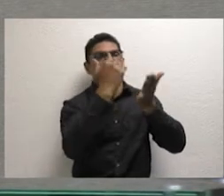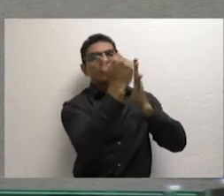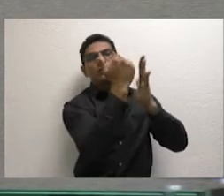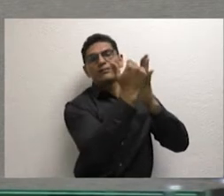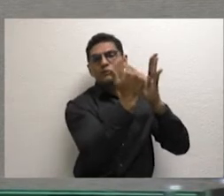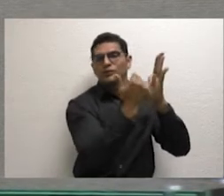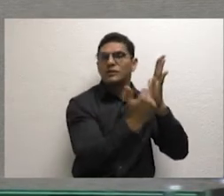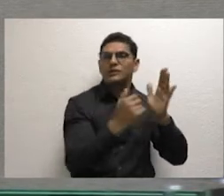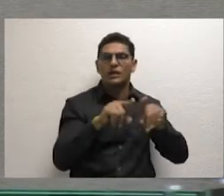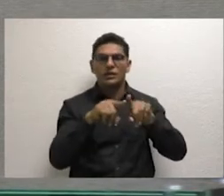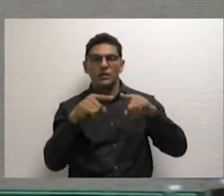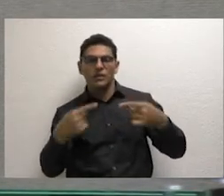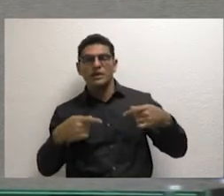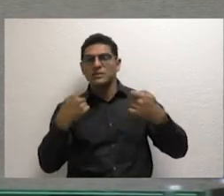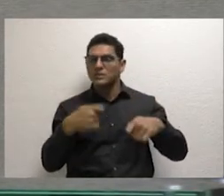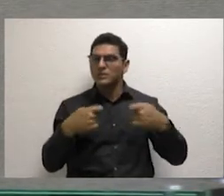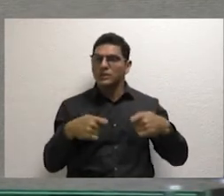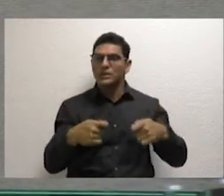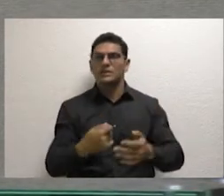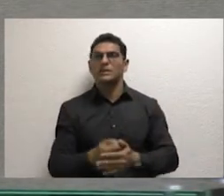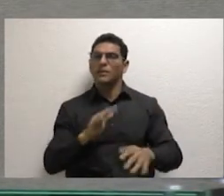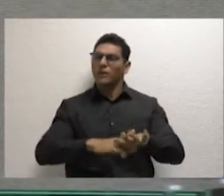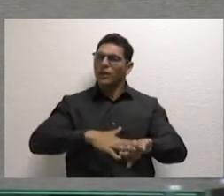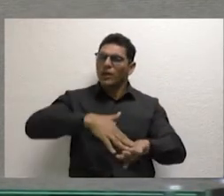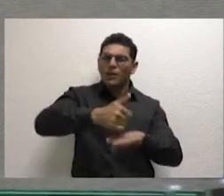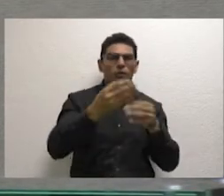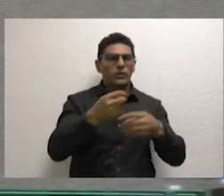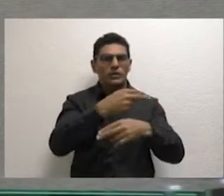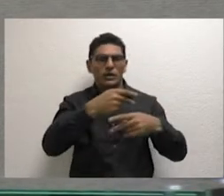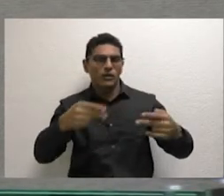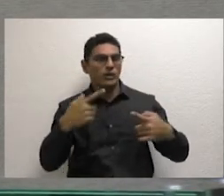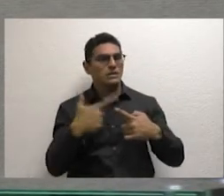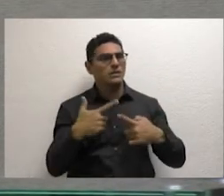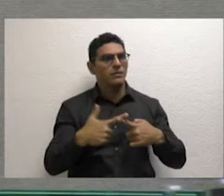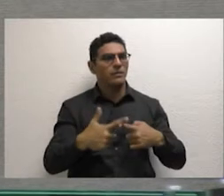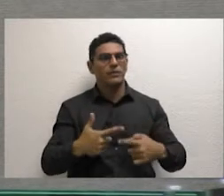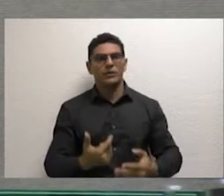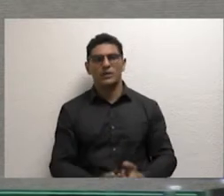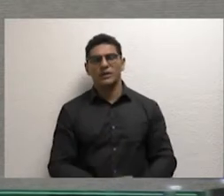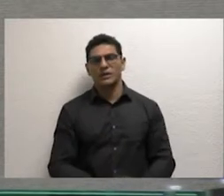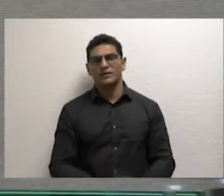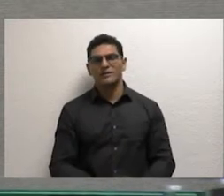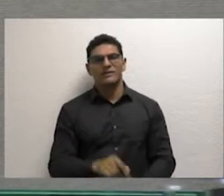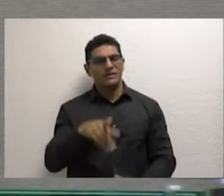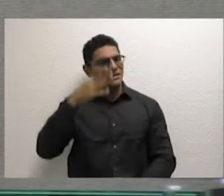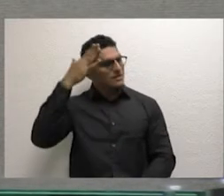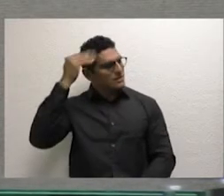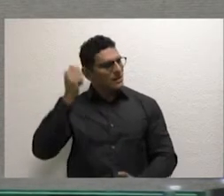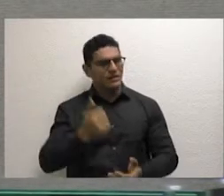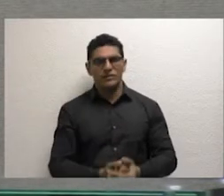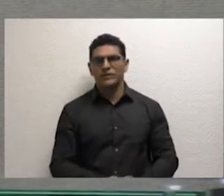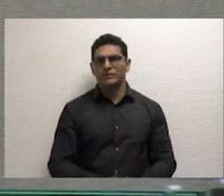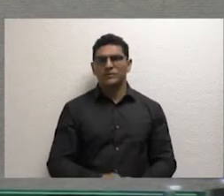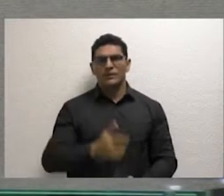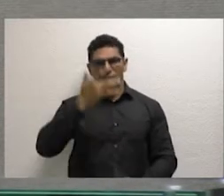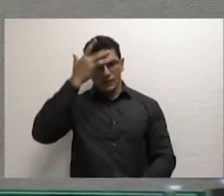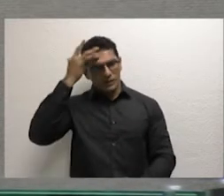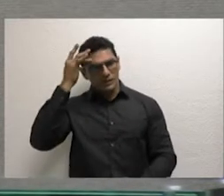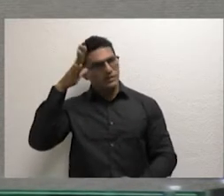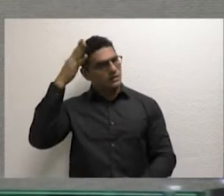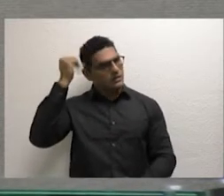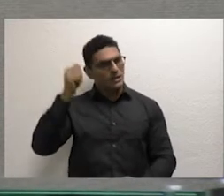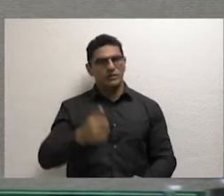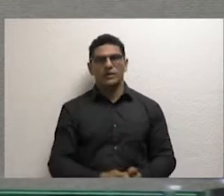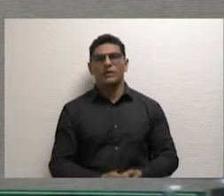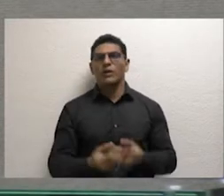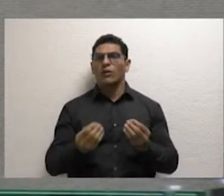mas a gente precisa ainda melhorar muita coisa porque vocês sabem e vocês servidores e servidoras sabem como